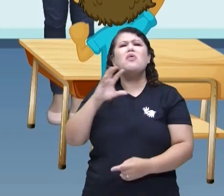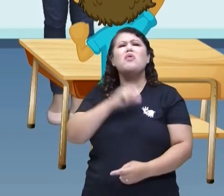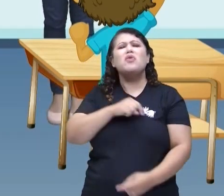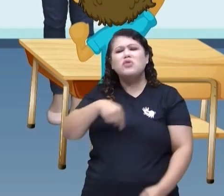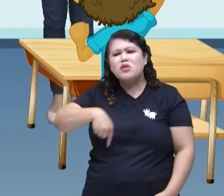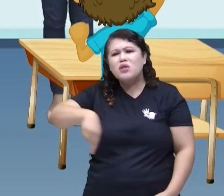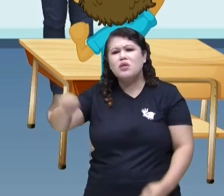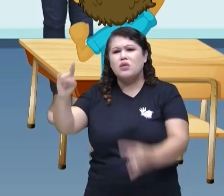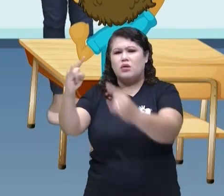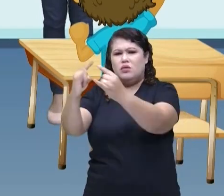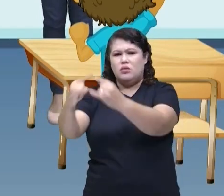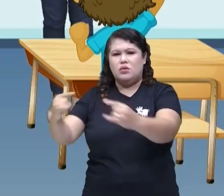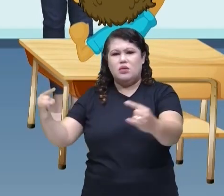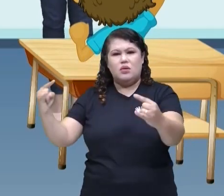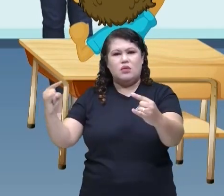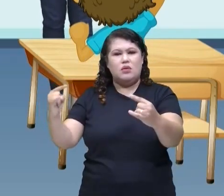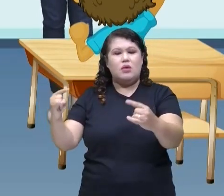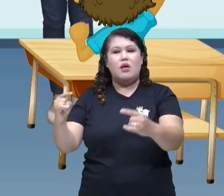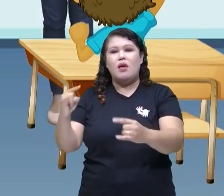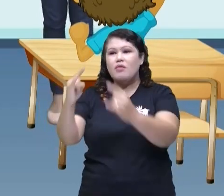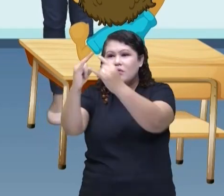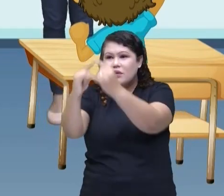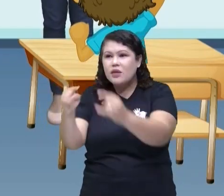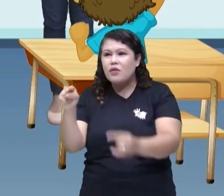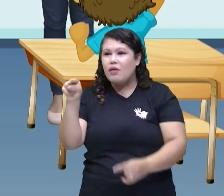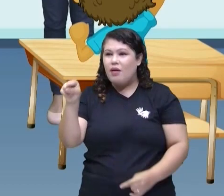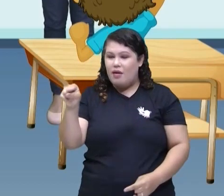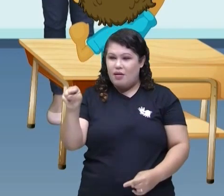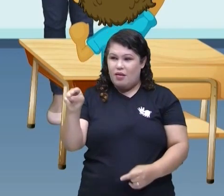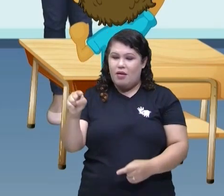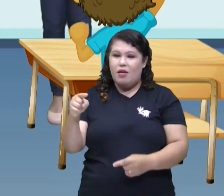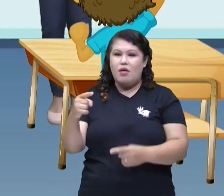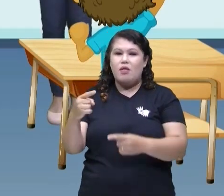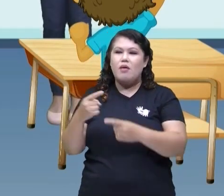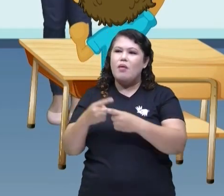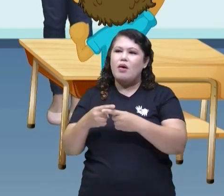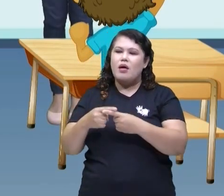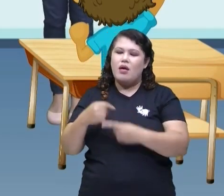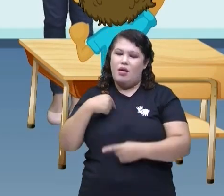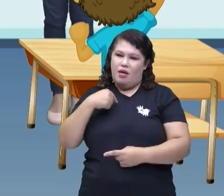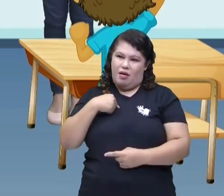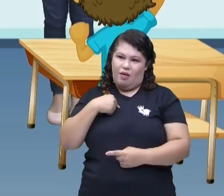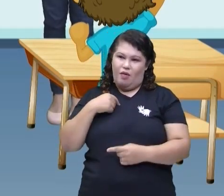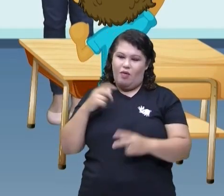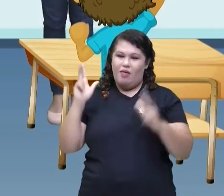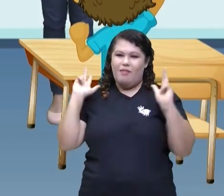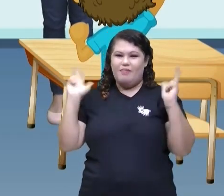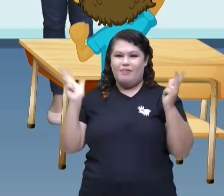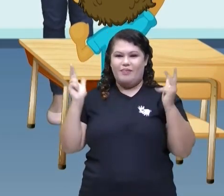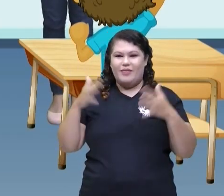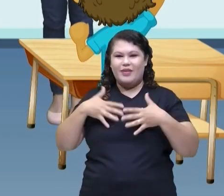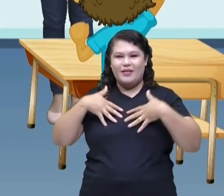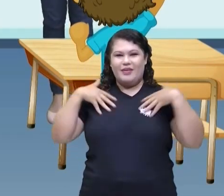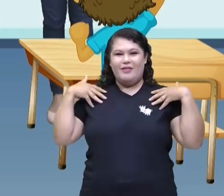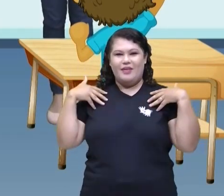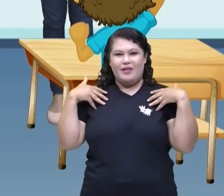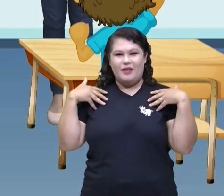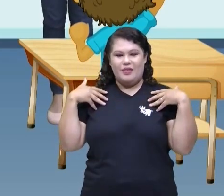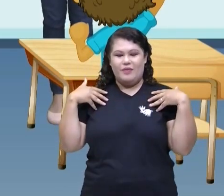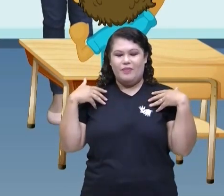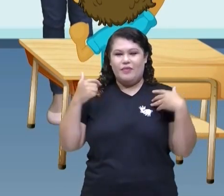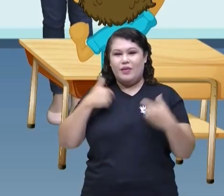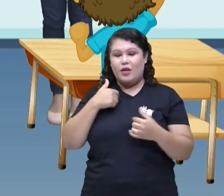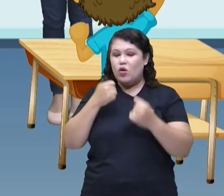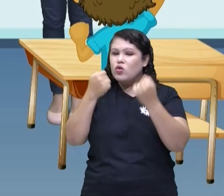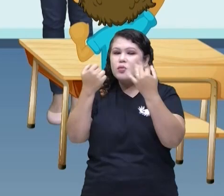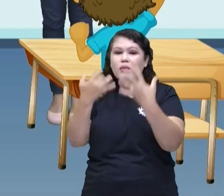o local onde ela mais se diverte. Perceberam que a palavra porquê ela foi usada para